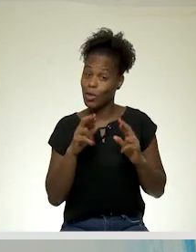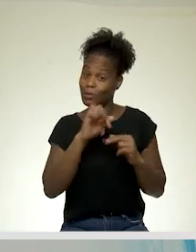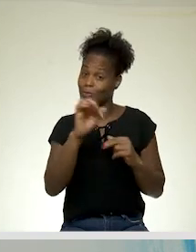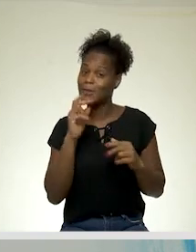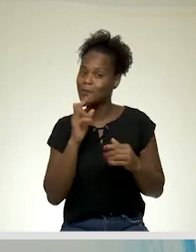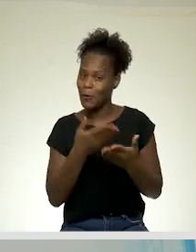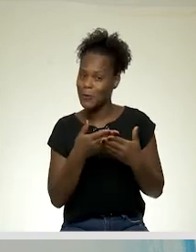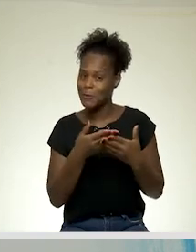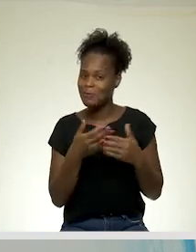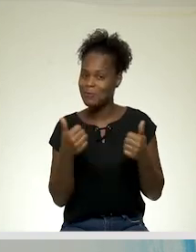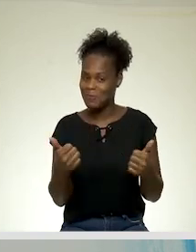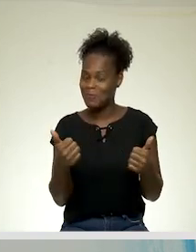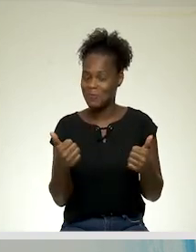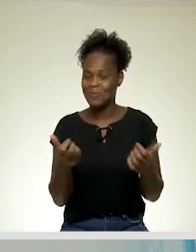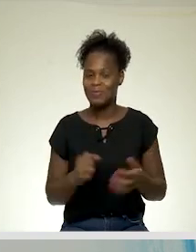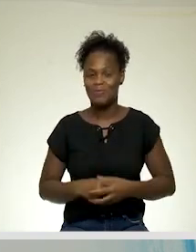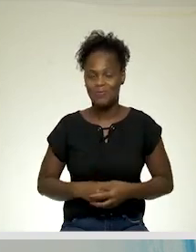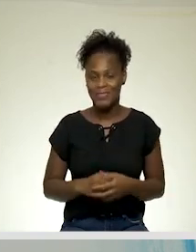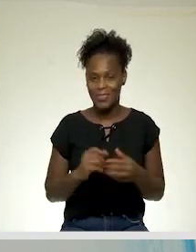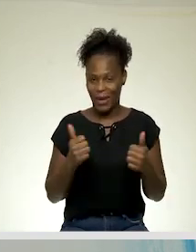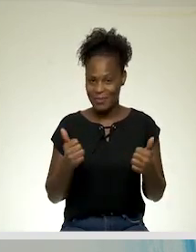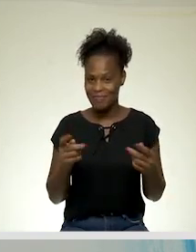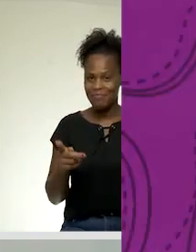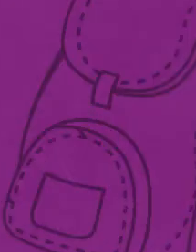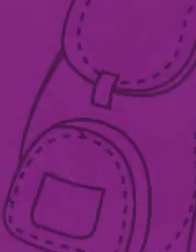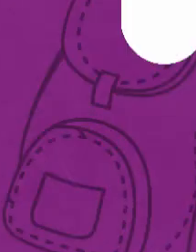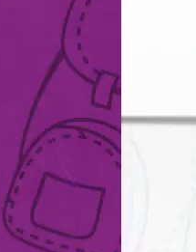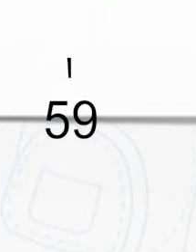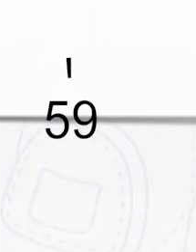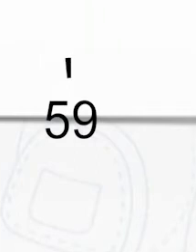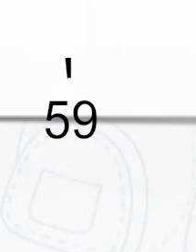uma resposta corretamente. Tá certo?